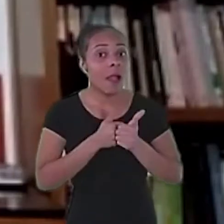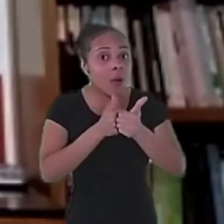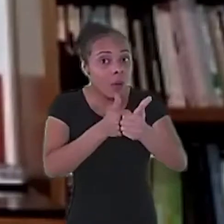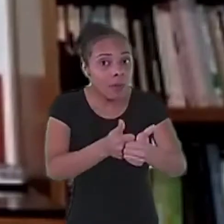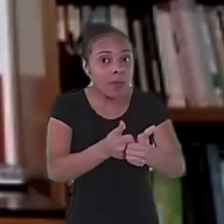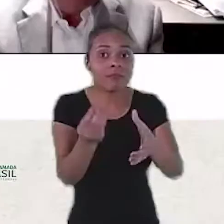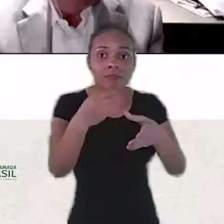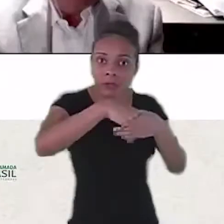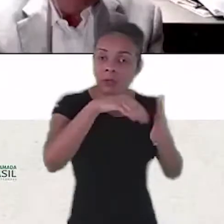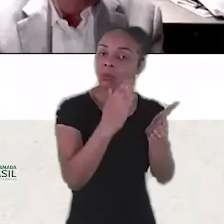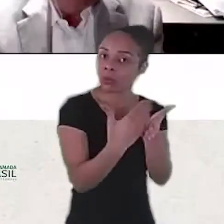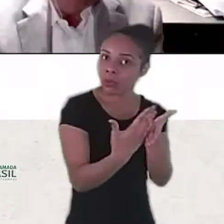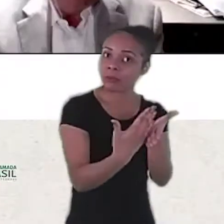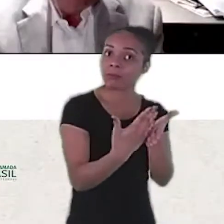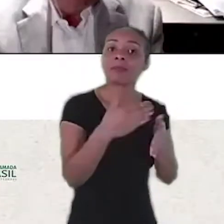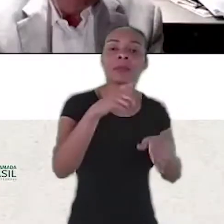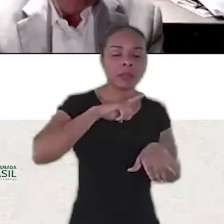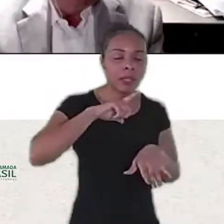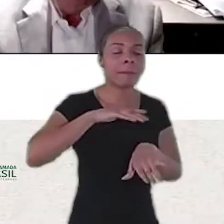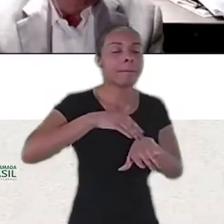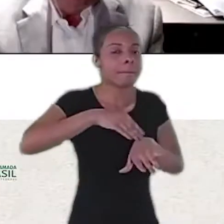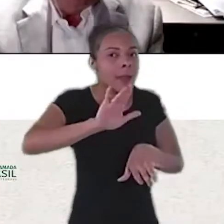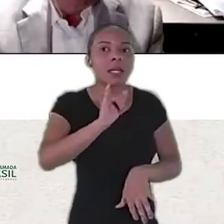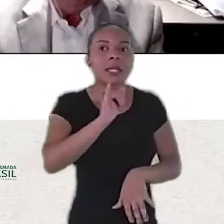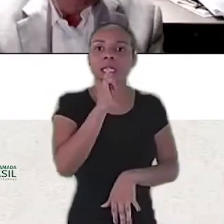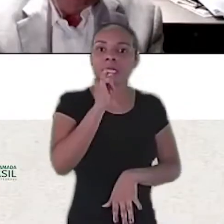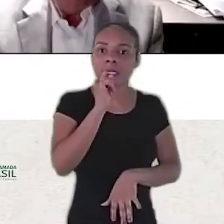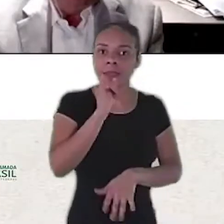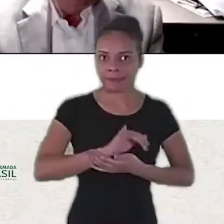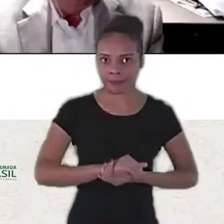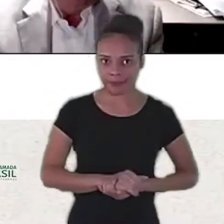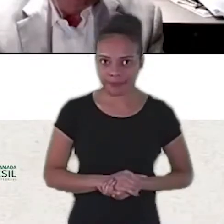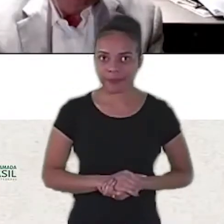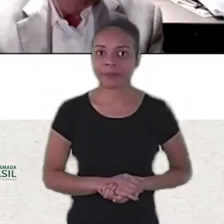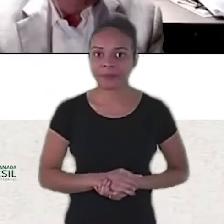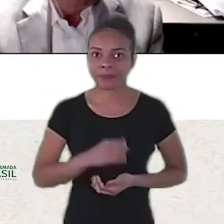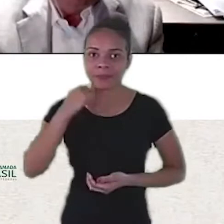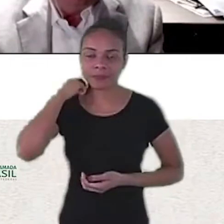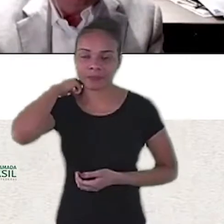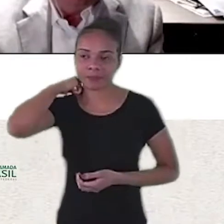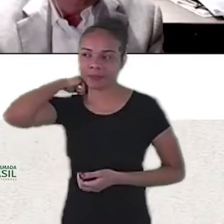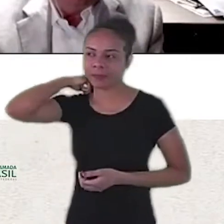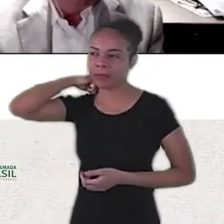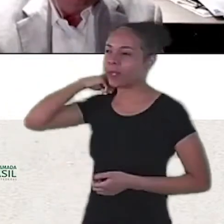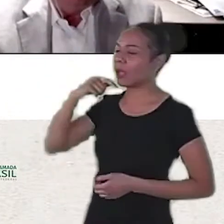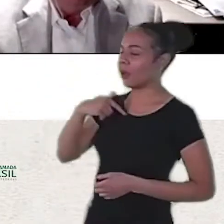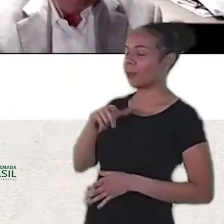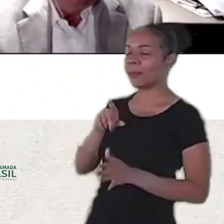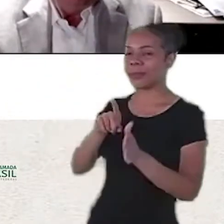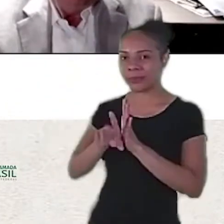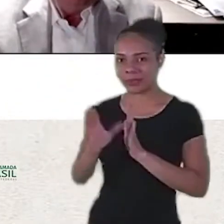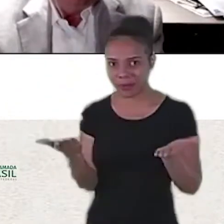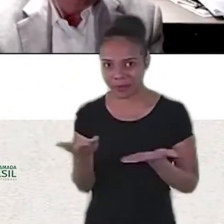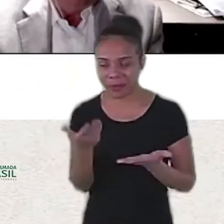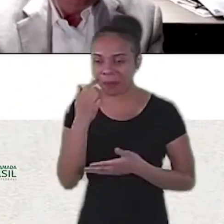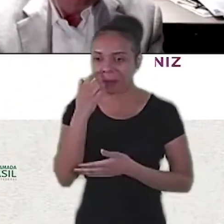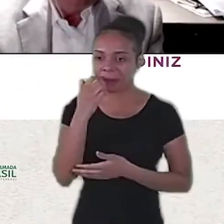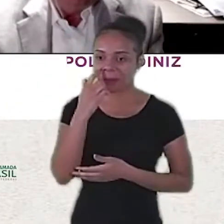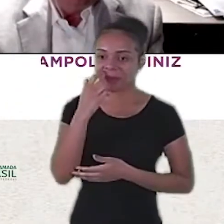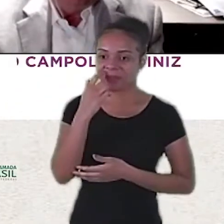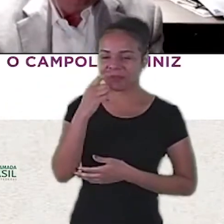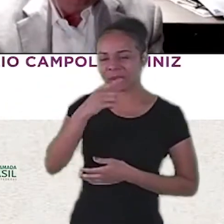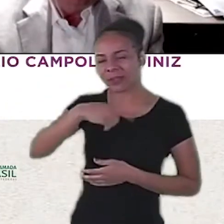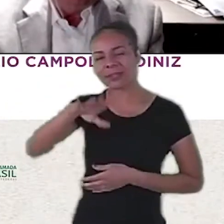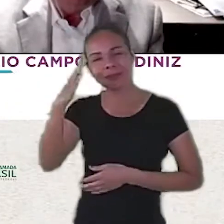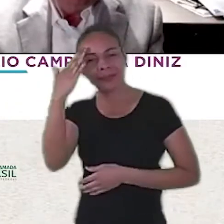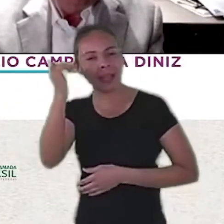ia fazer outra pergunta Quer dizer, não vou fazer porque eu vou me comprometer com Arley Victor aqui. Mas você sabe que eu estou com vontade de fazer a